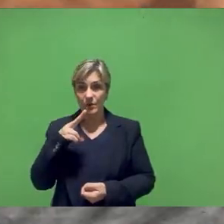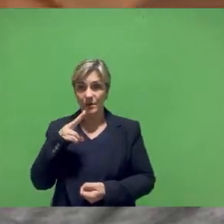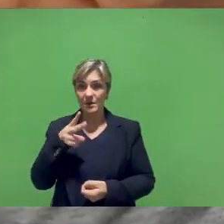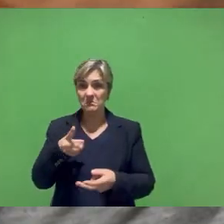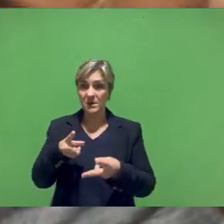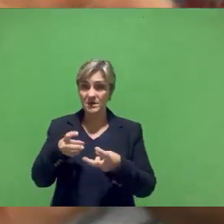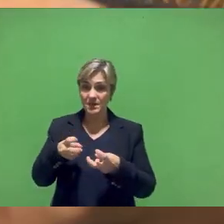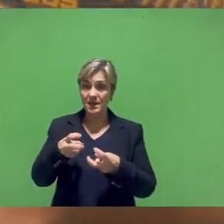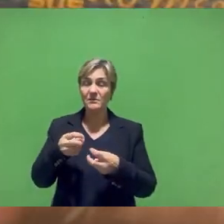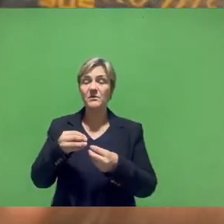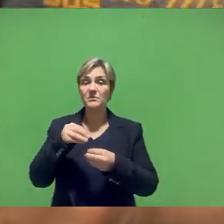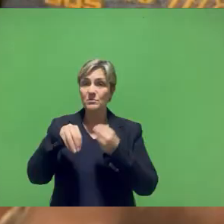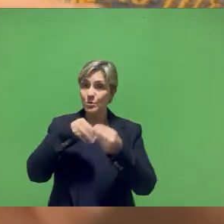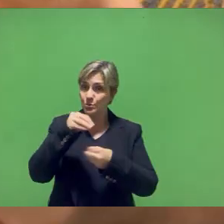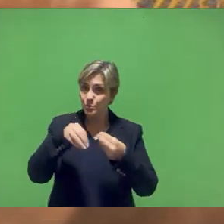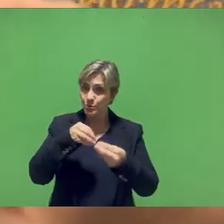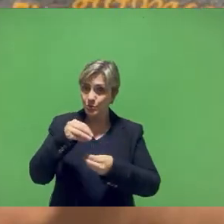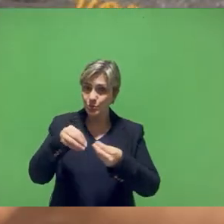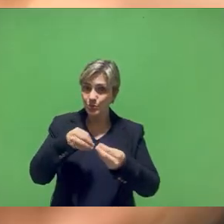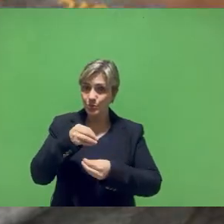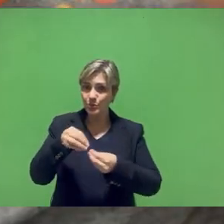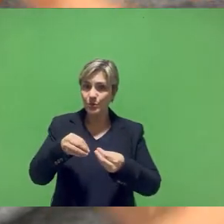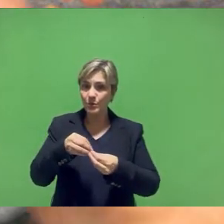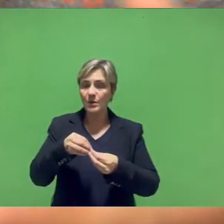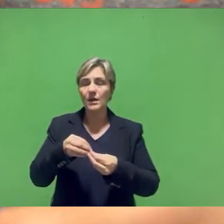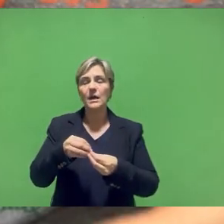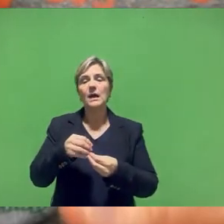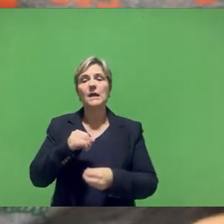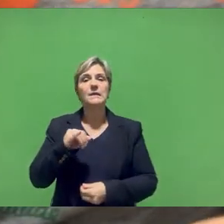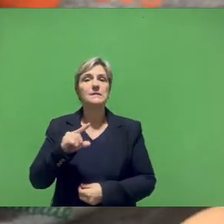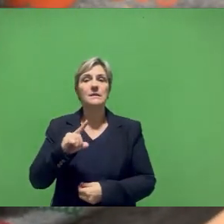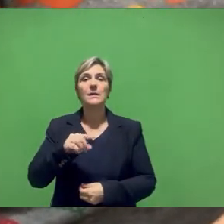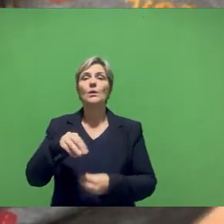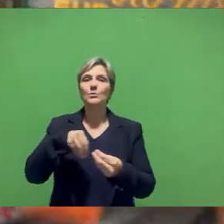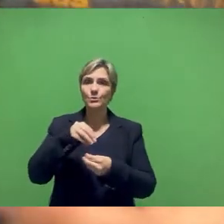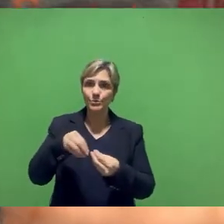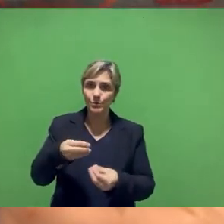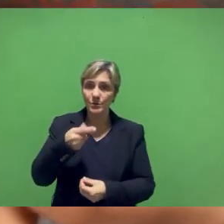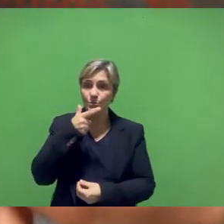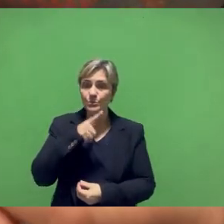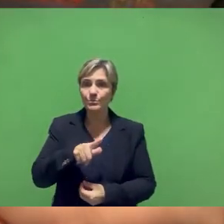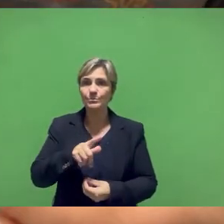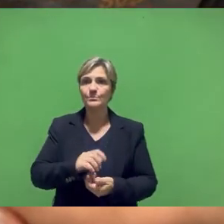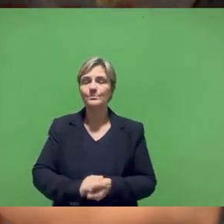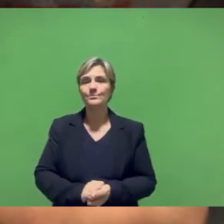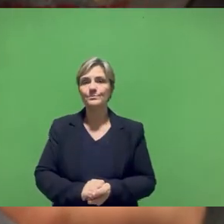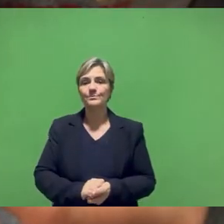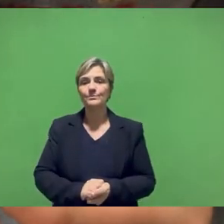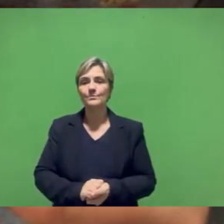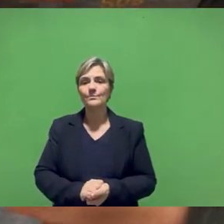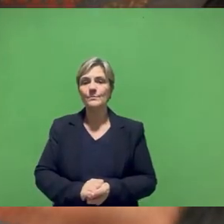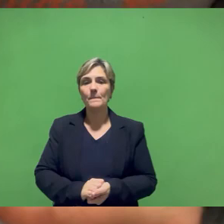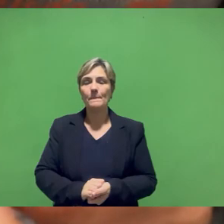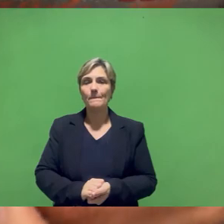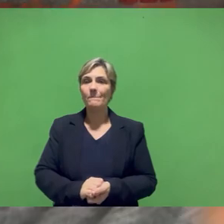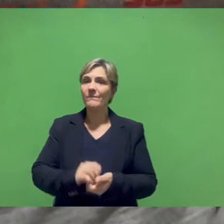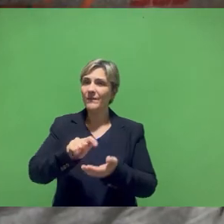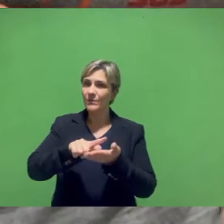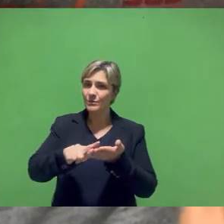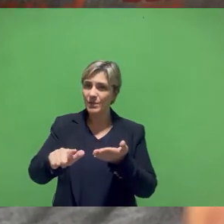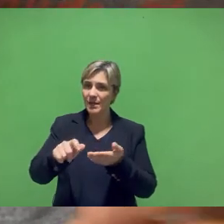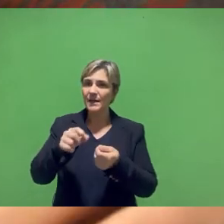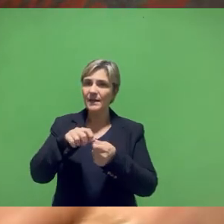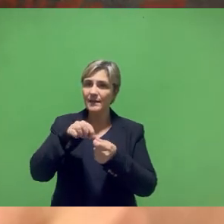ver se tá bem homogêneo, se não tem nenhum grupo, senão torna a misturar. Aí nós vamos tirar